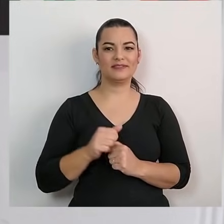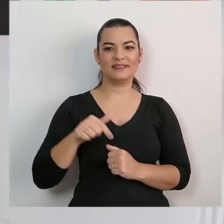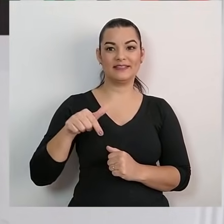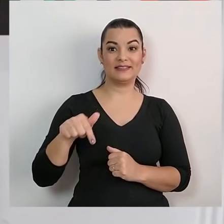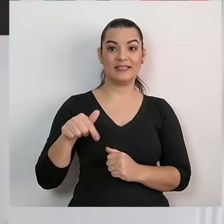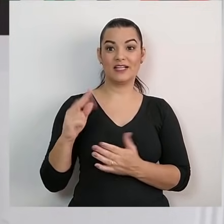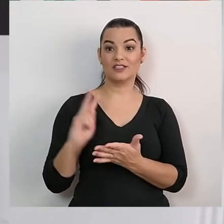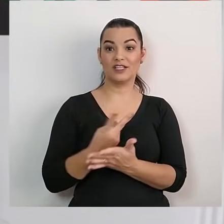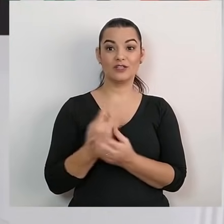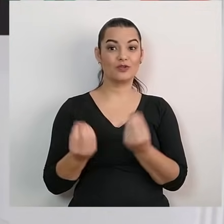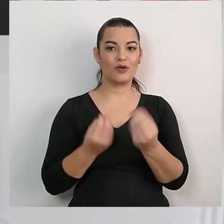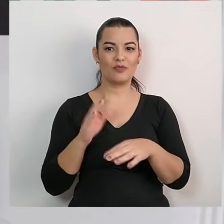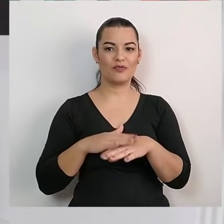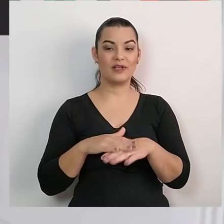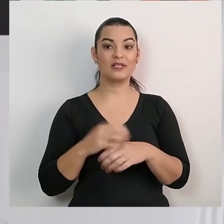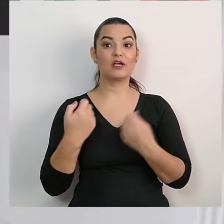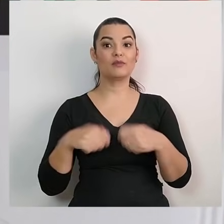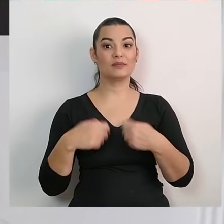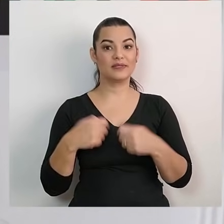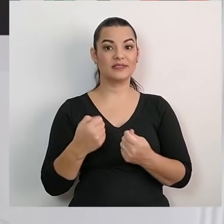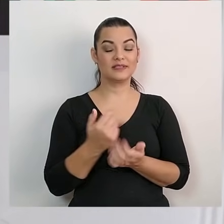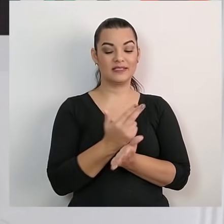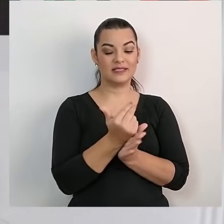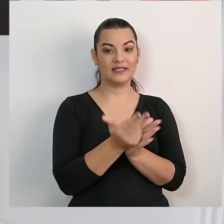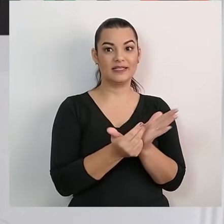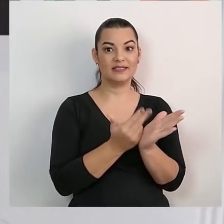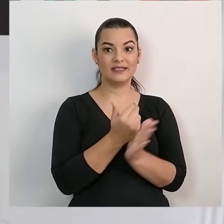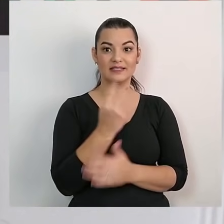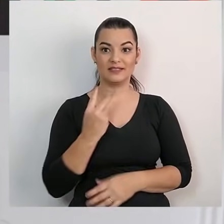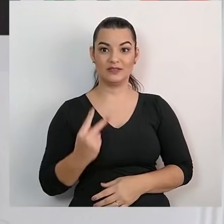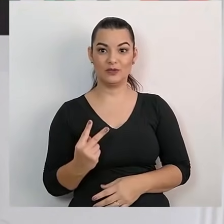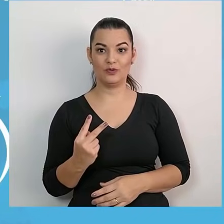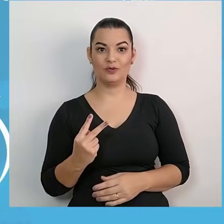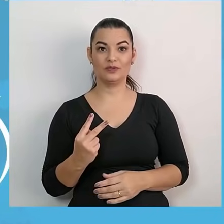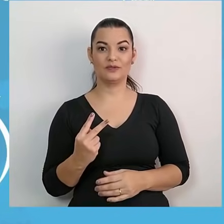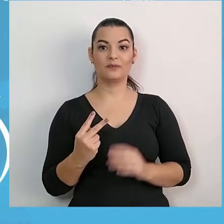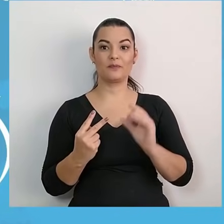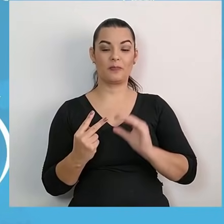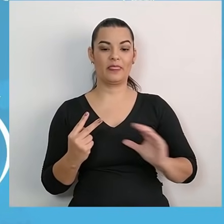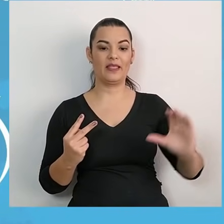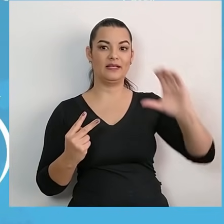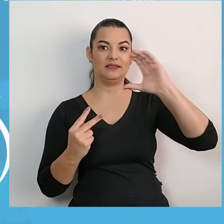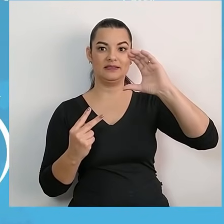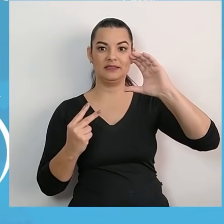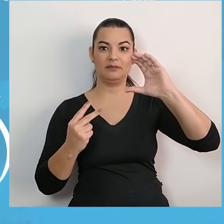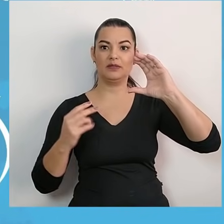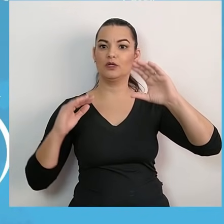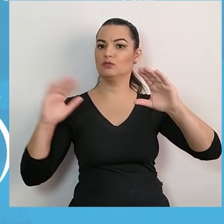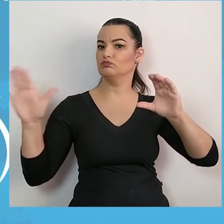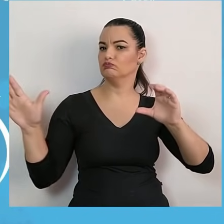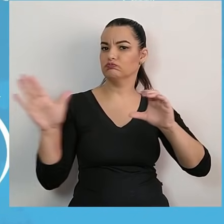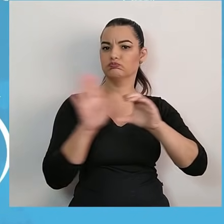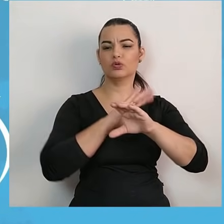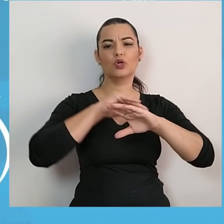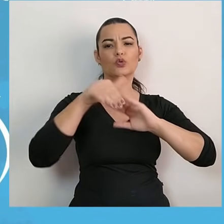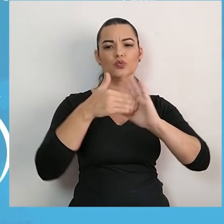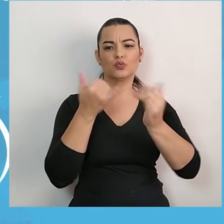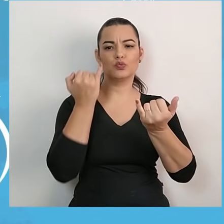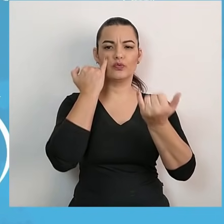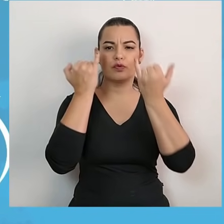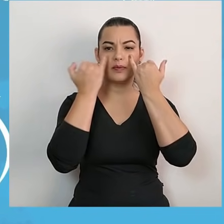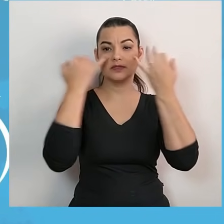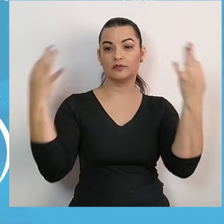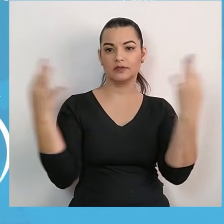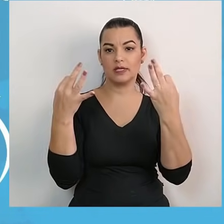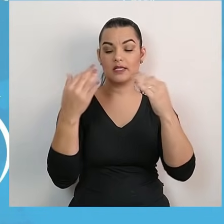7 erros. Você vai ter que fazer 2 desenhos. O de cima, o primeiro desenho completo, com todas as informações, e o